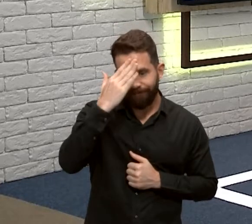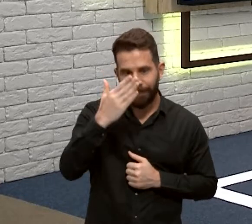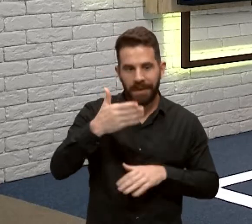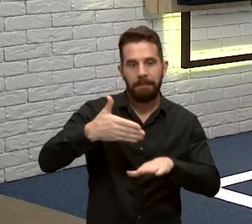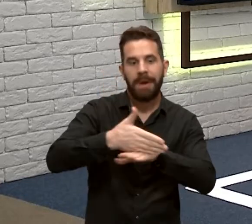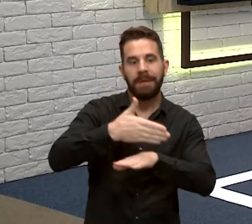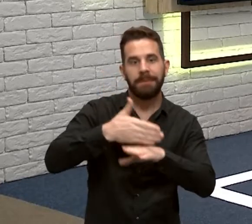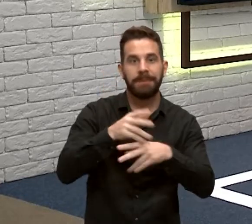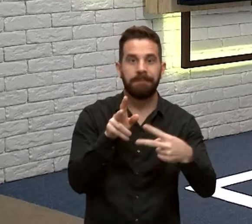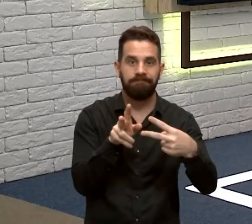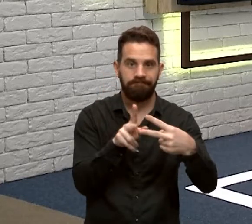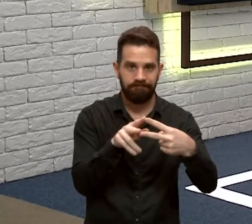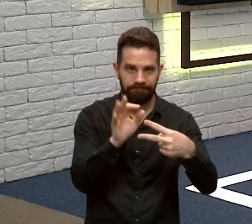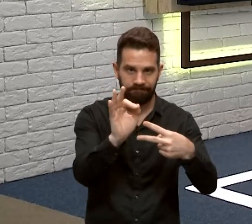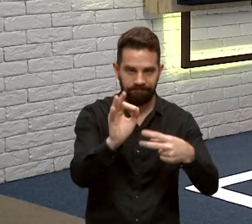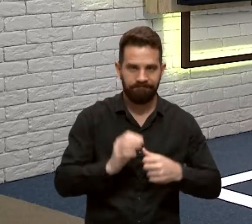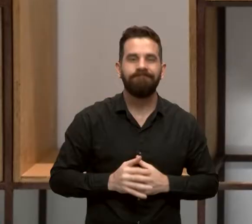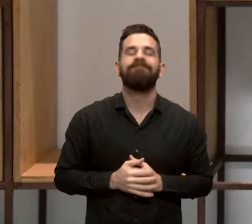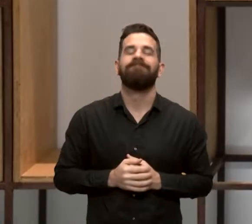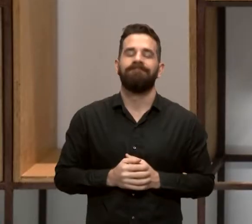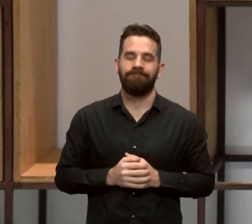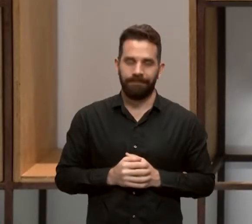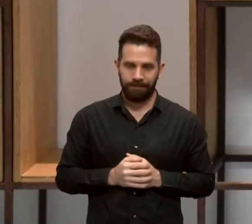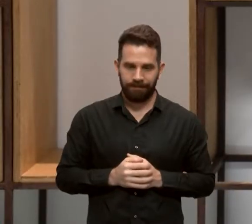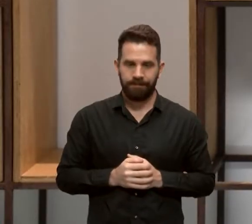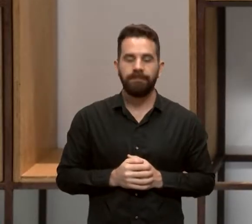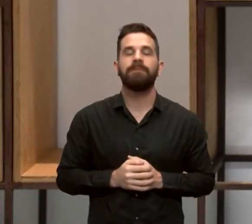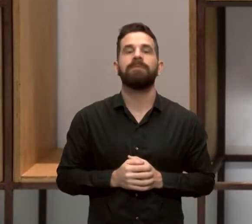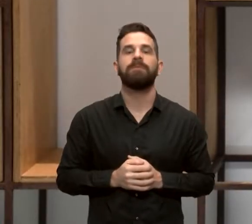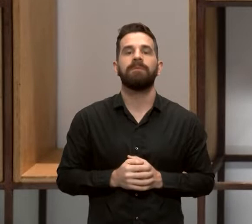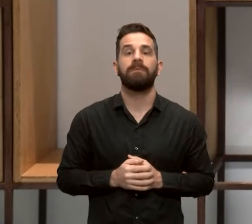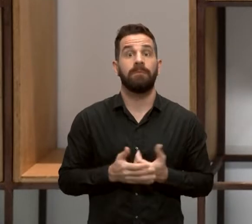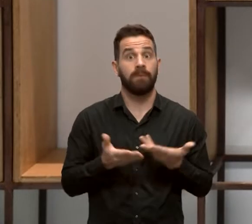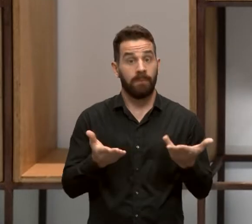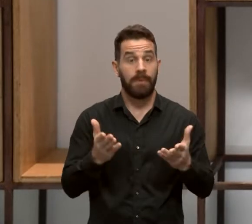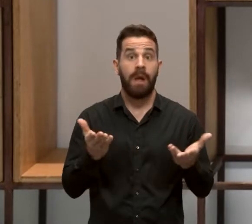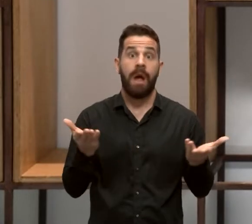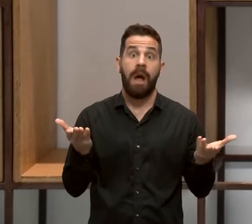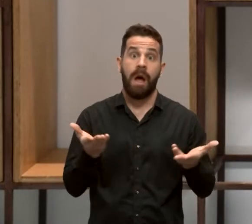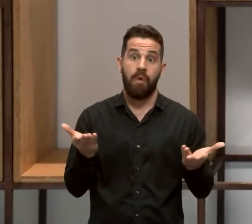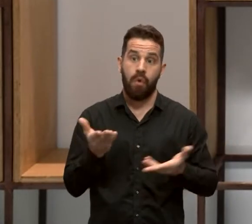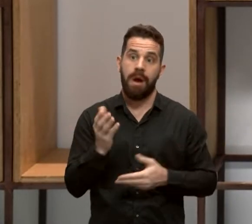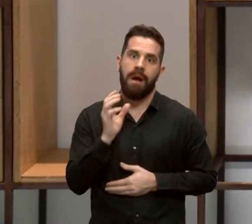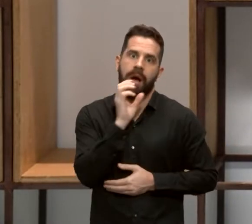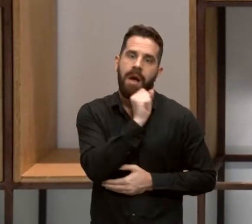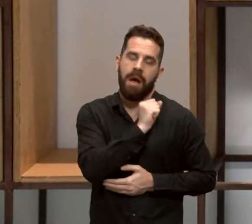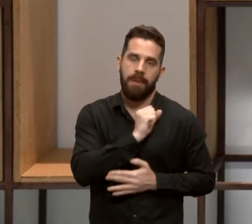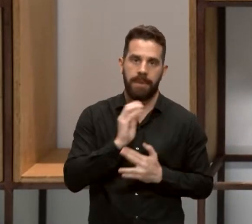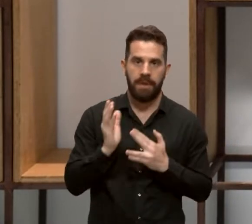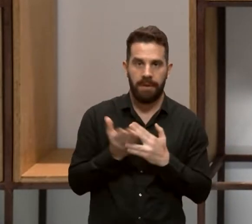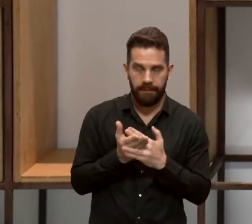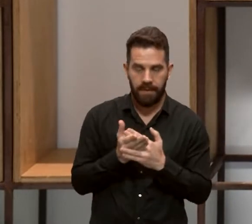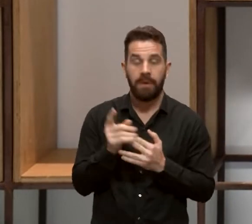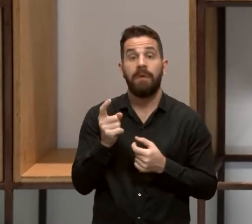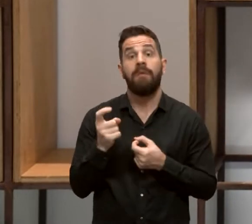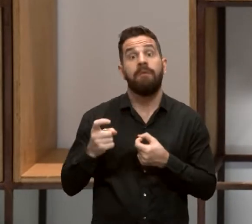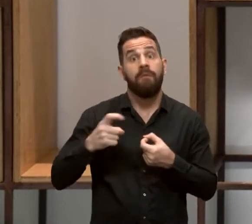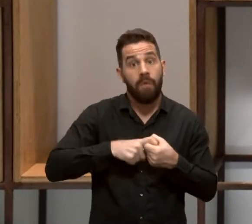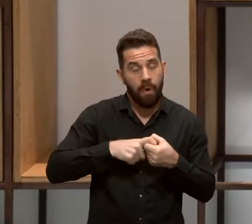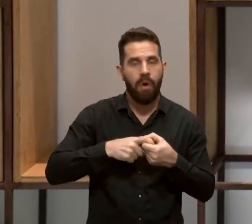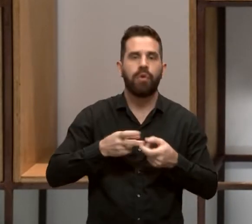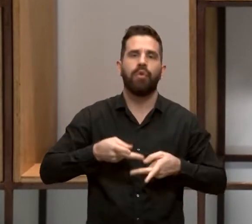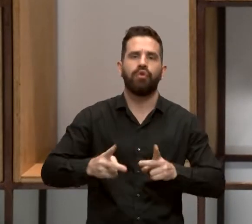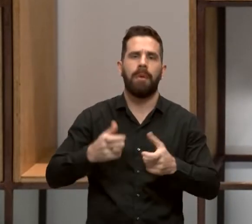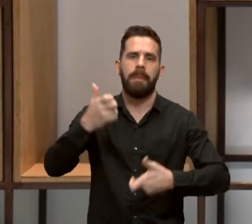dois aqui, tá bem? Obrigada. Bom, agora a gente vai para um rápido intervalo e daqui a pouco a gente fala sobre